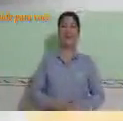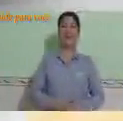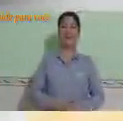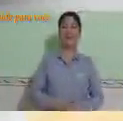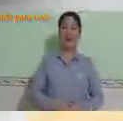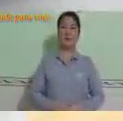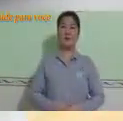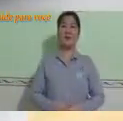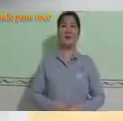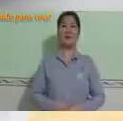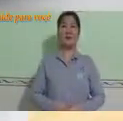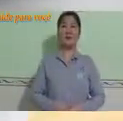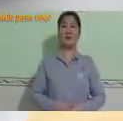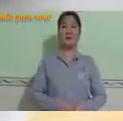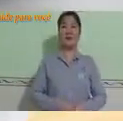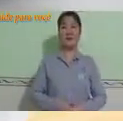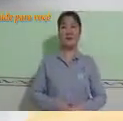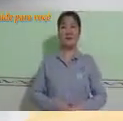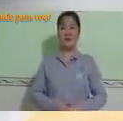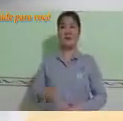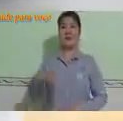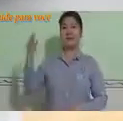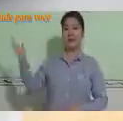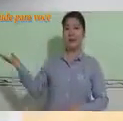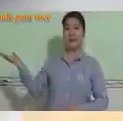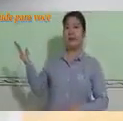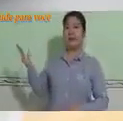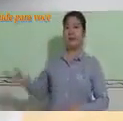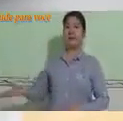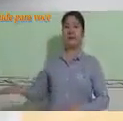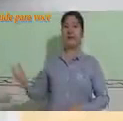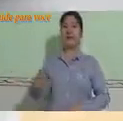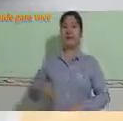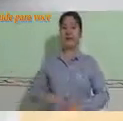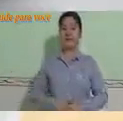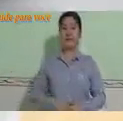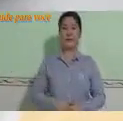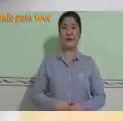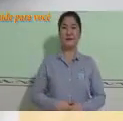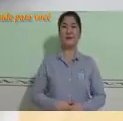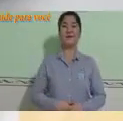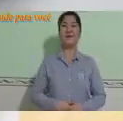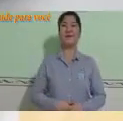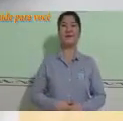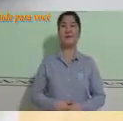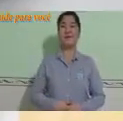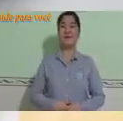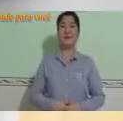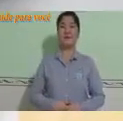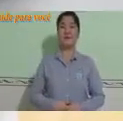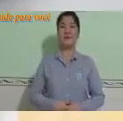Ao provar o zoro caseiro, vírgula, este não deve ser mais salgado que uma lágrima, vírgula, por exemplo, ponto a durabilidade desse